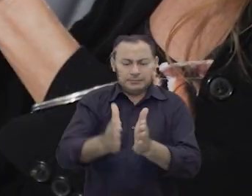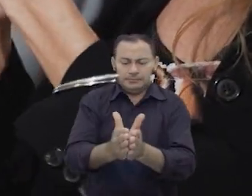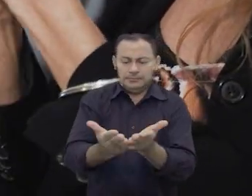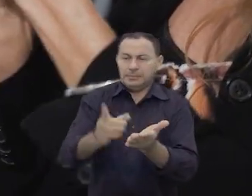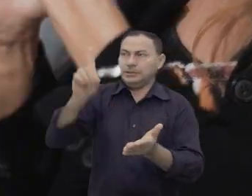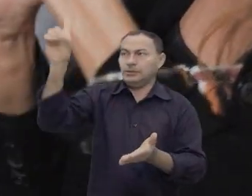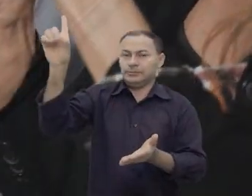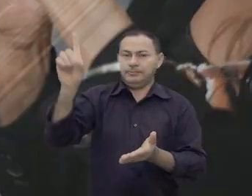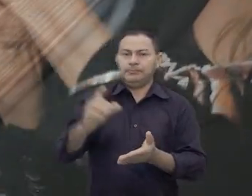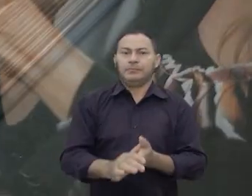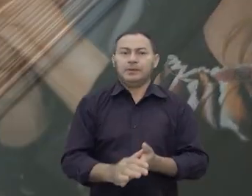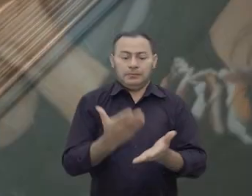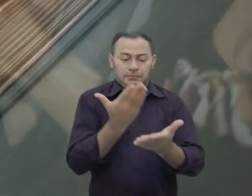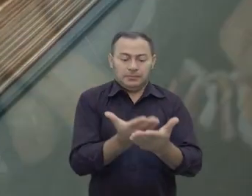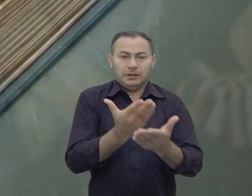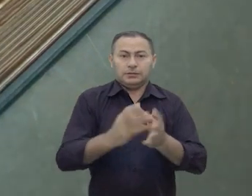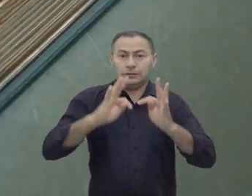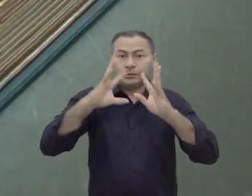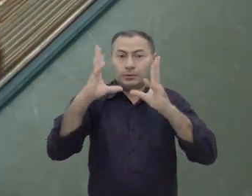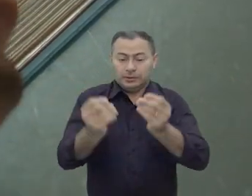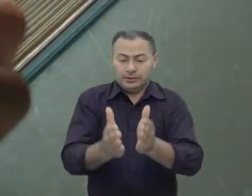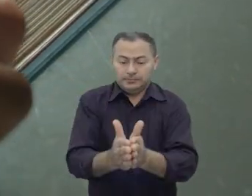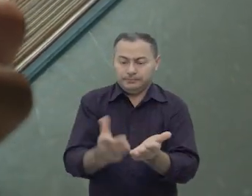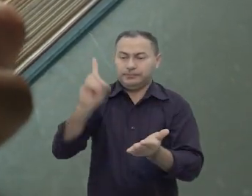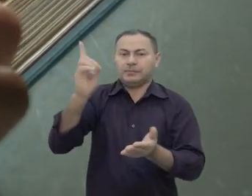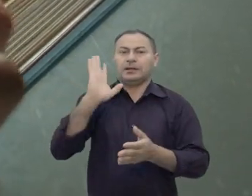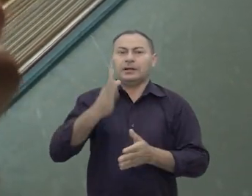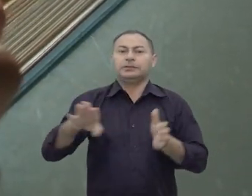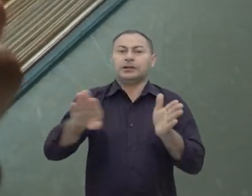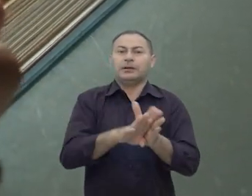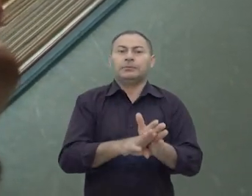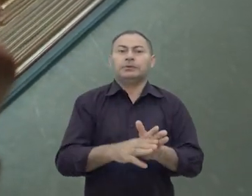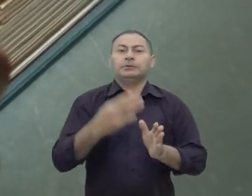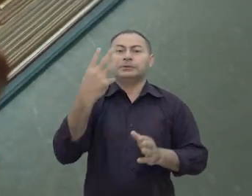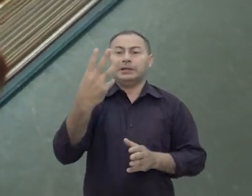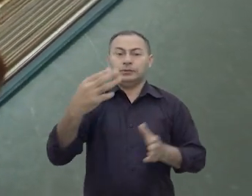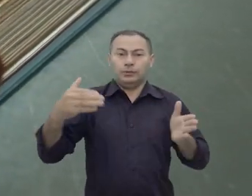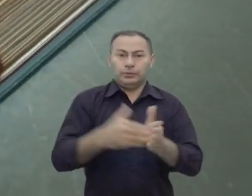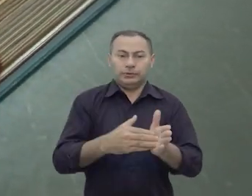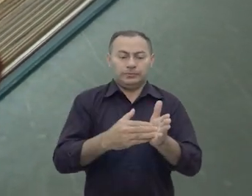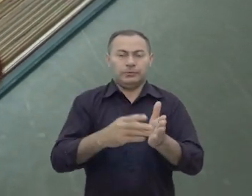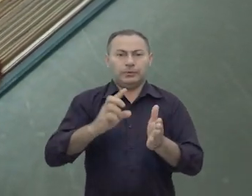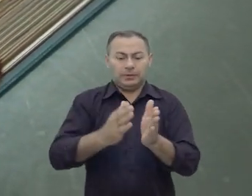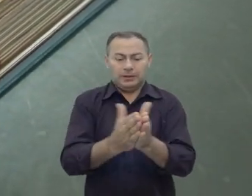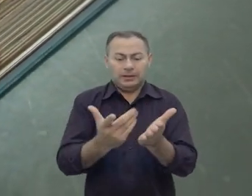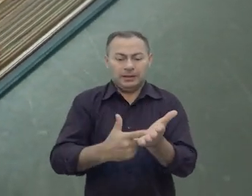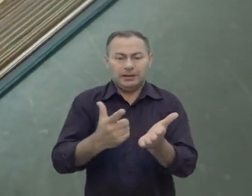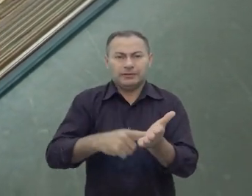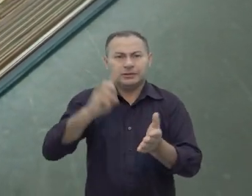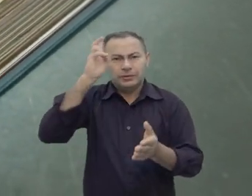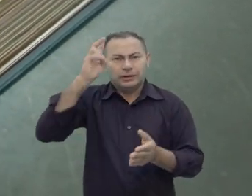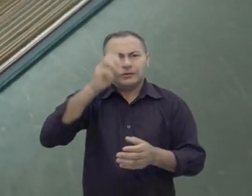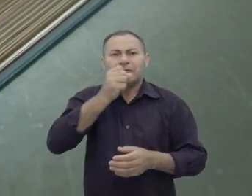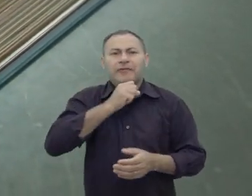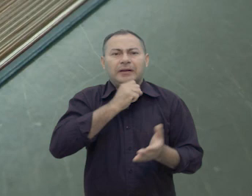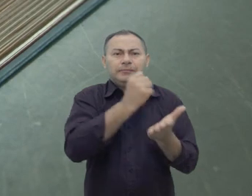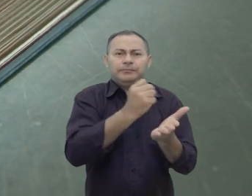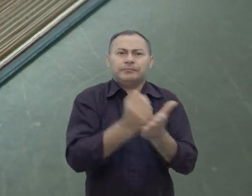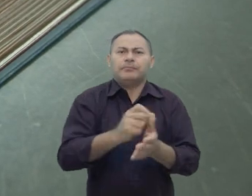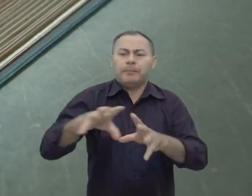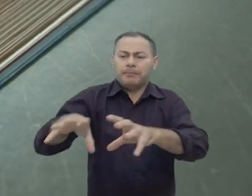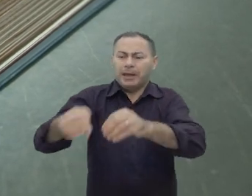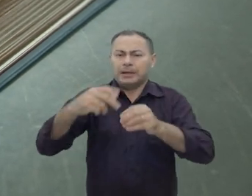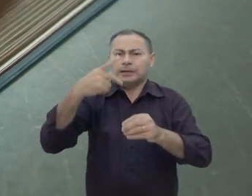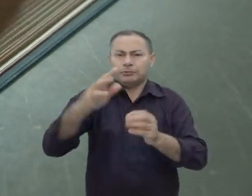inspirada e santa Palavra de Deus. Esse é um estudo de toda a Bíblia e já chegamos aos 3 últimos livros históricos do Velho